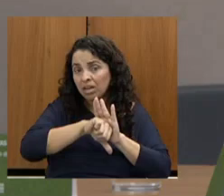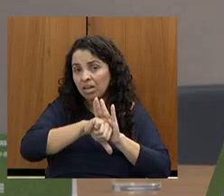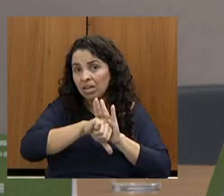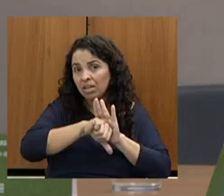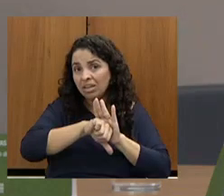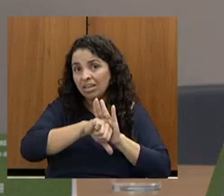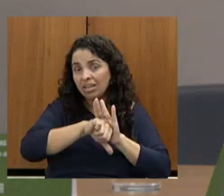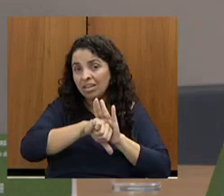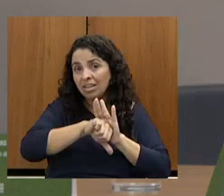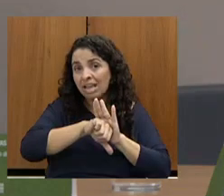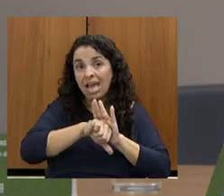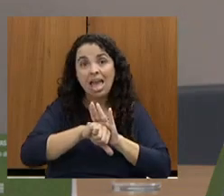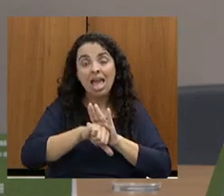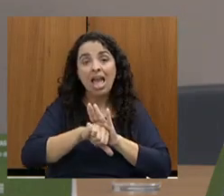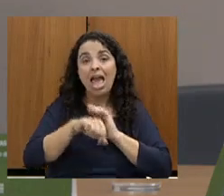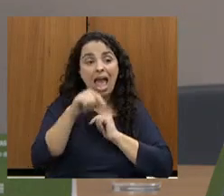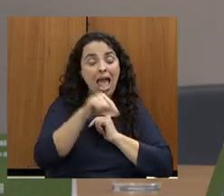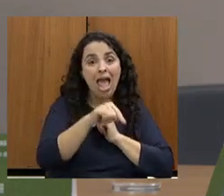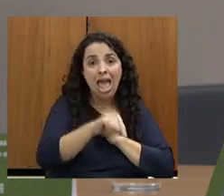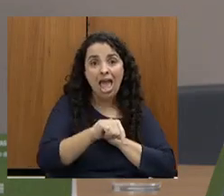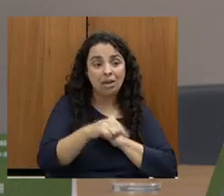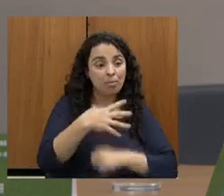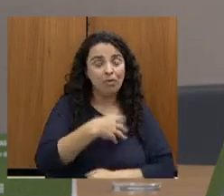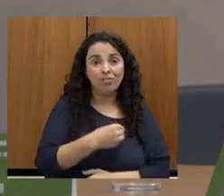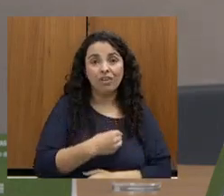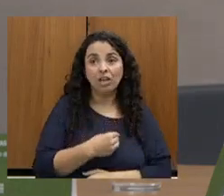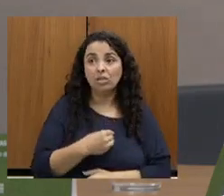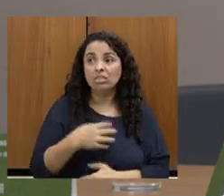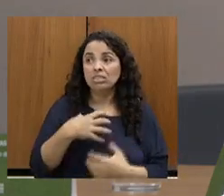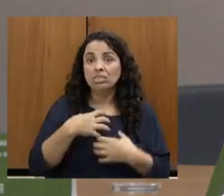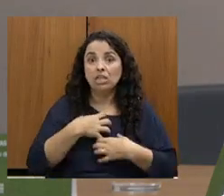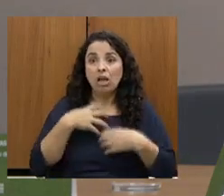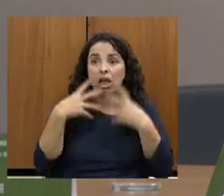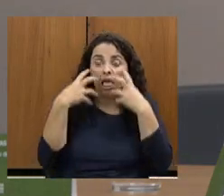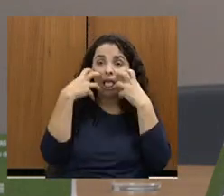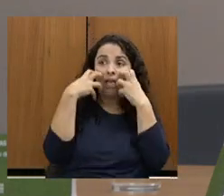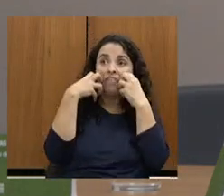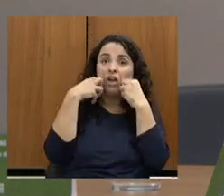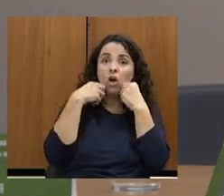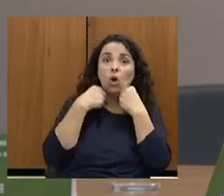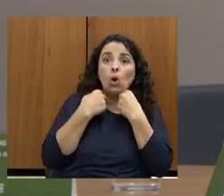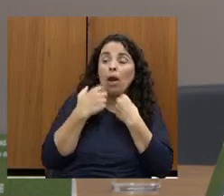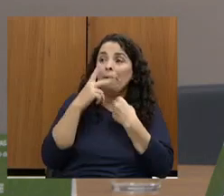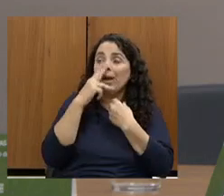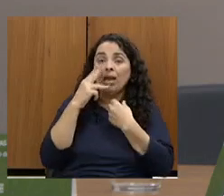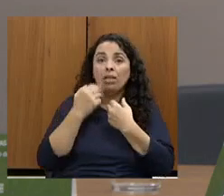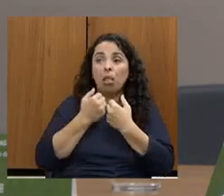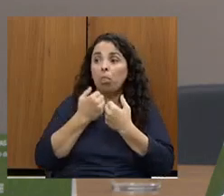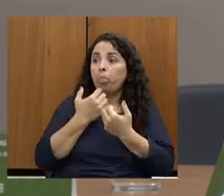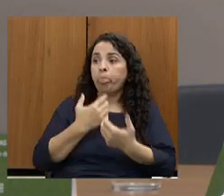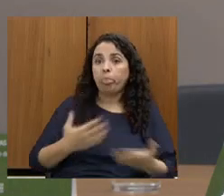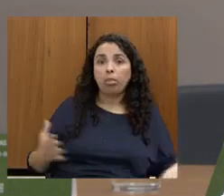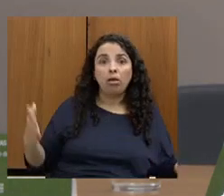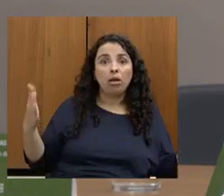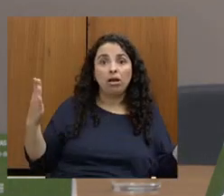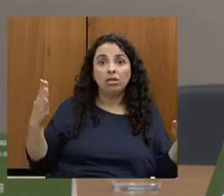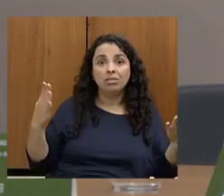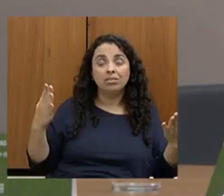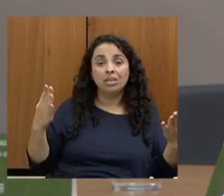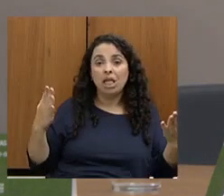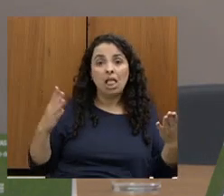sentimento de vergonha e impotência. E aí, eu ponto aqui para os especialistas em Téia, um autista,